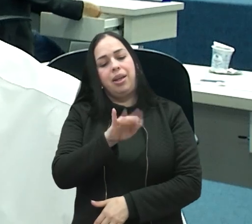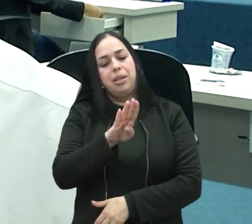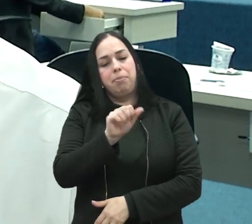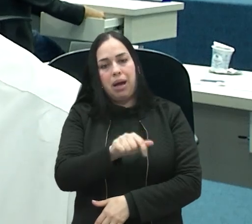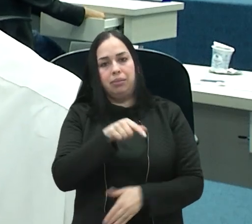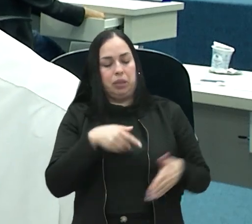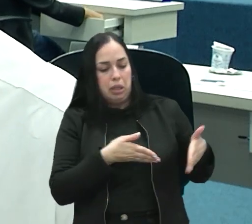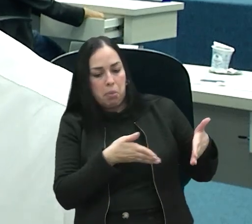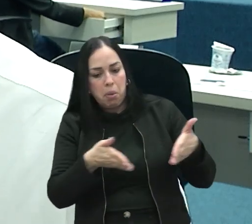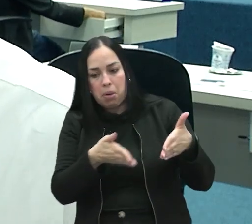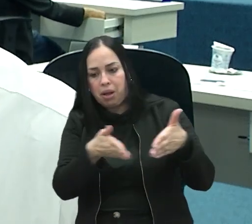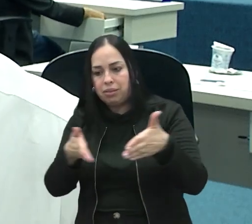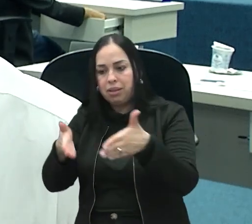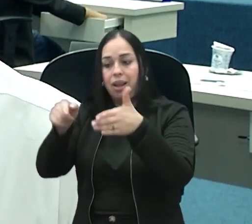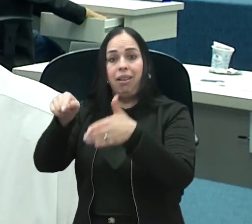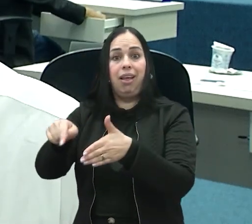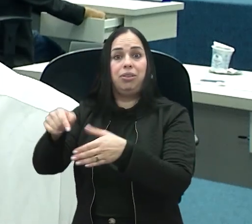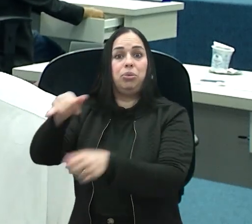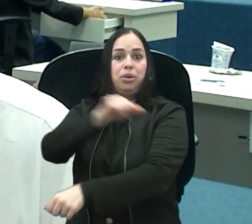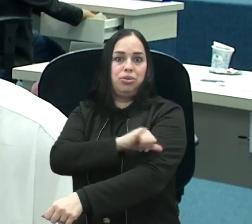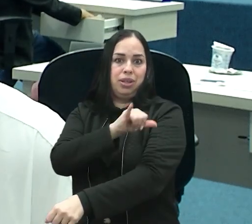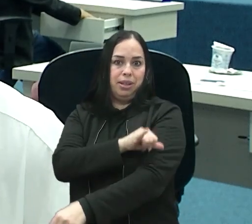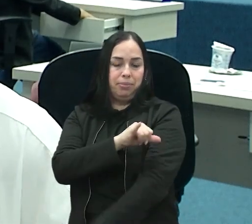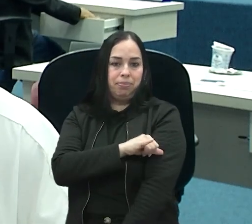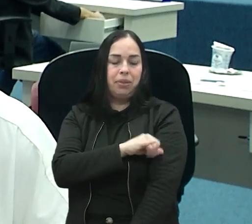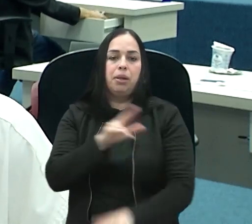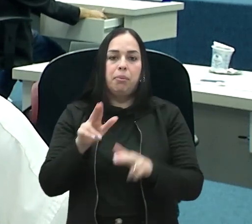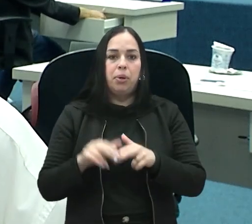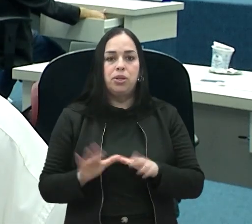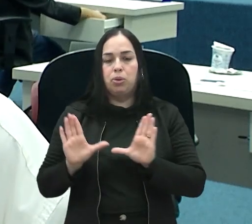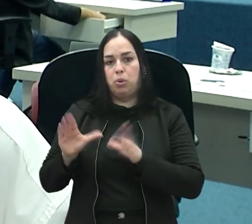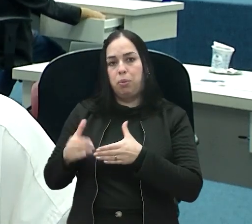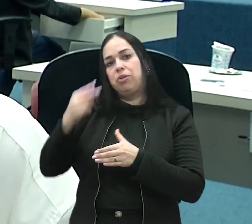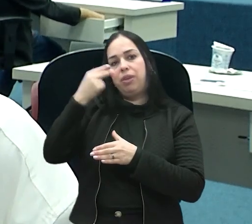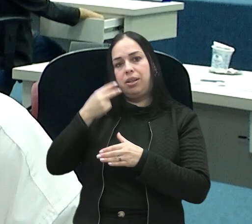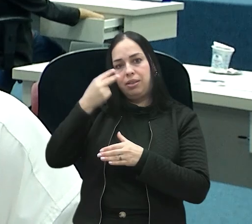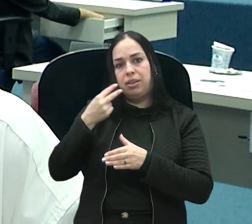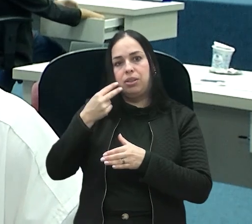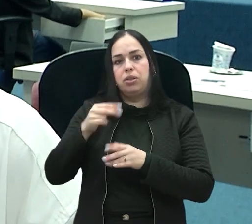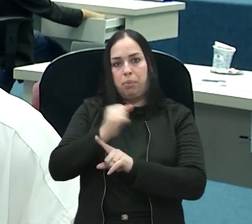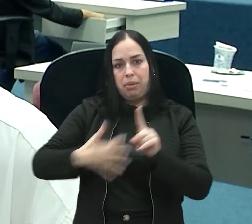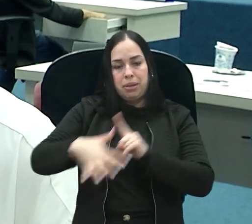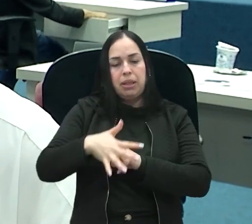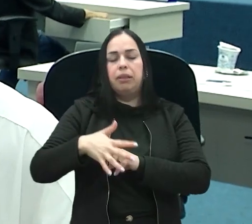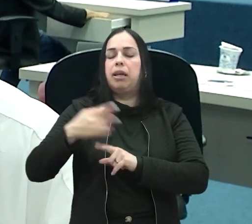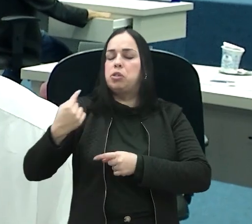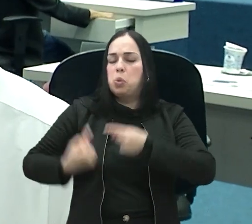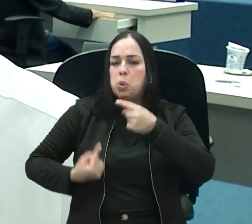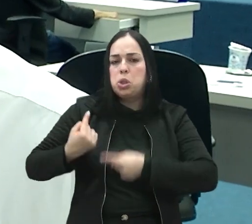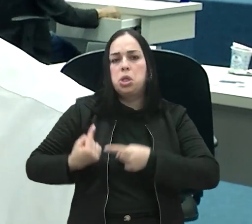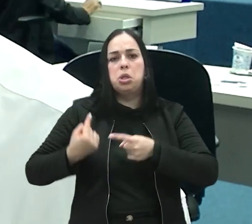aqui na região e vai abastecer o Rio de Janeiro. Então, a nossa Comissão de Meio Ambiente tem